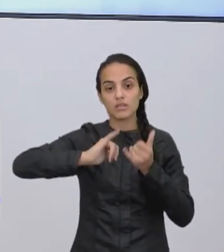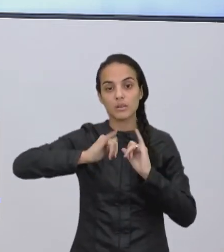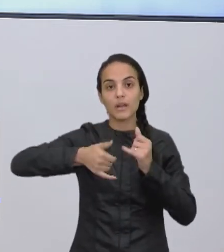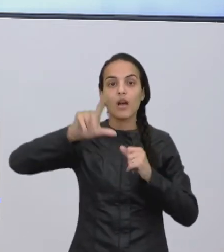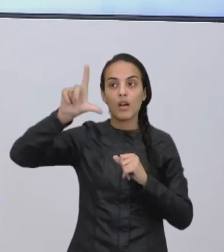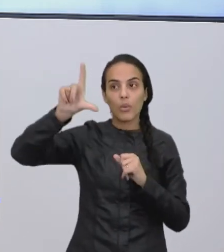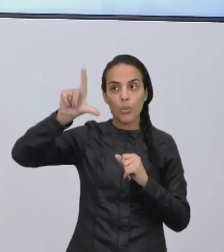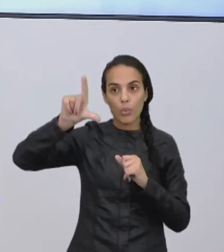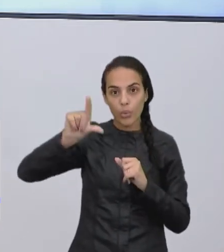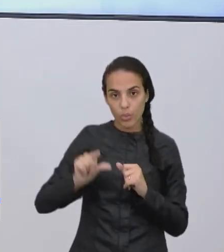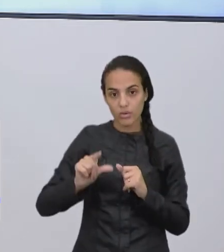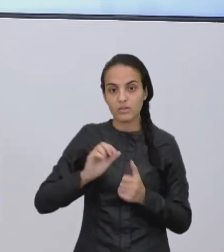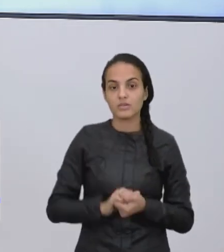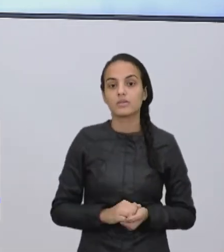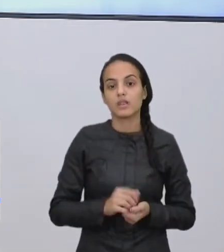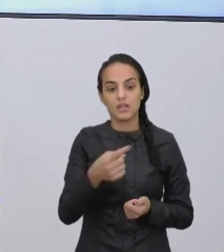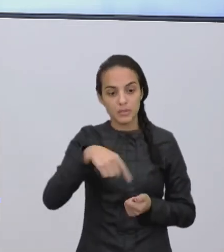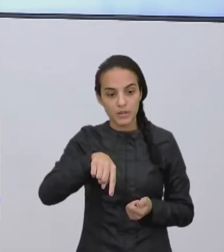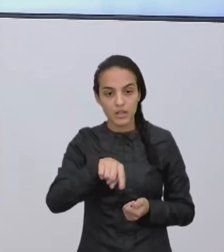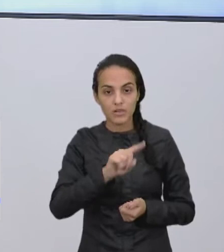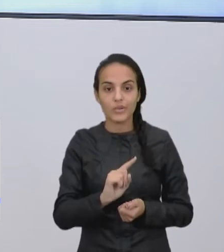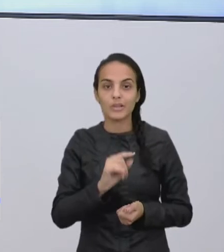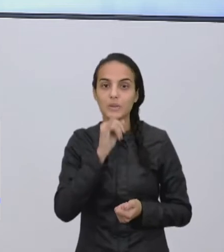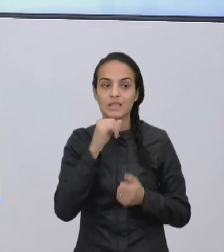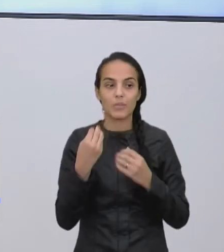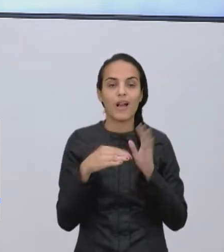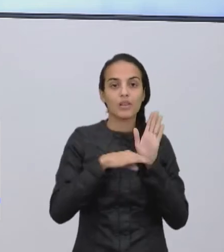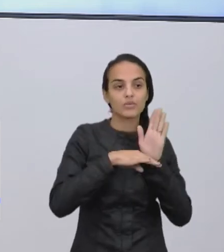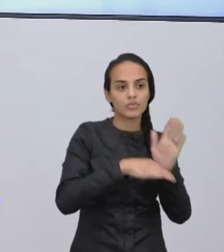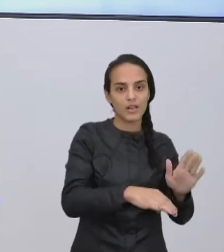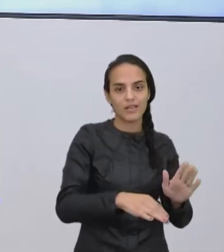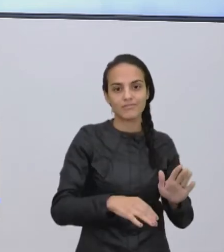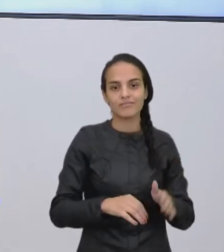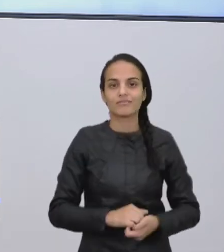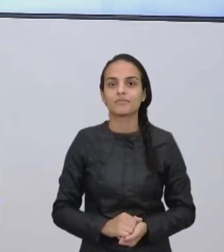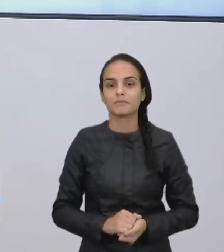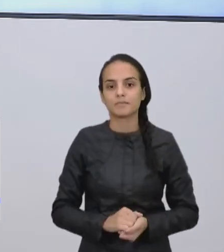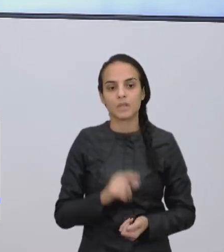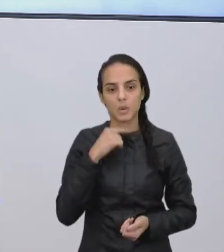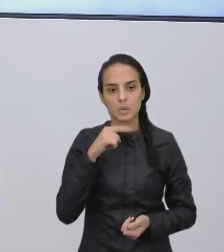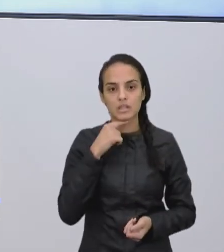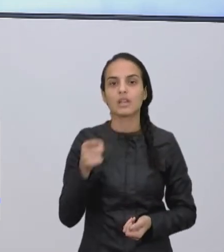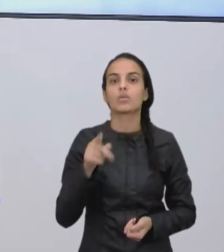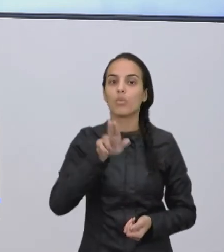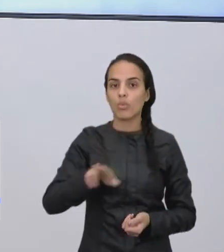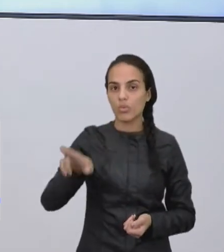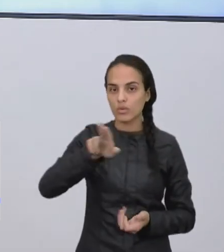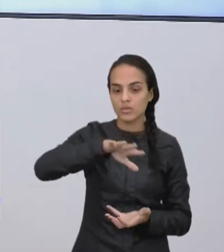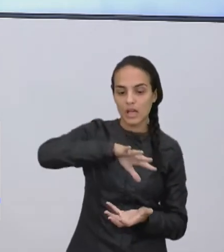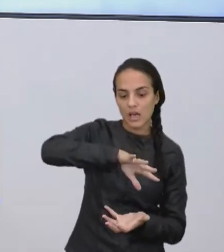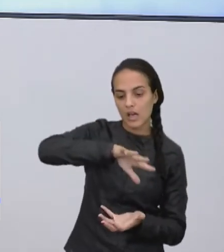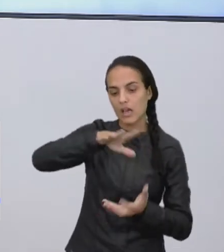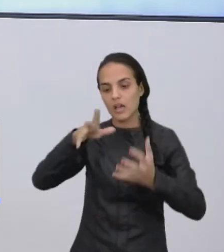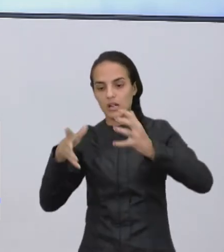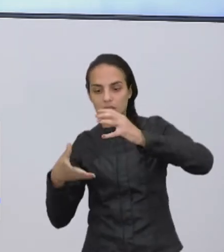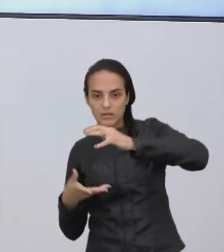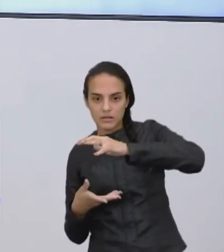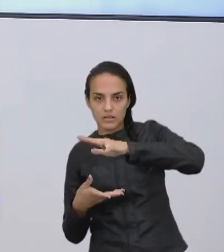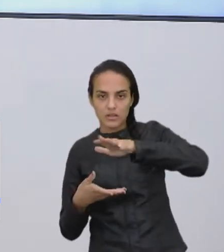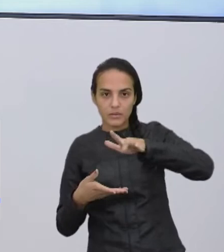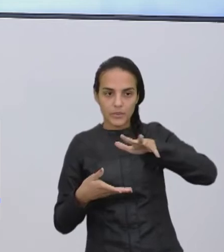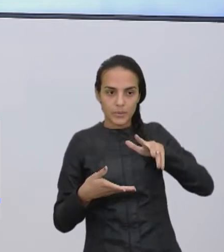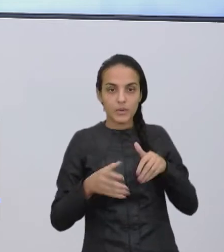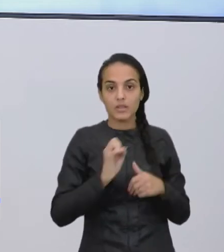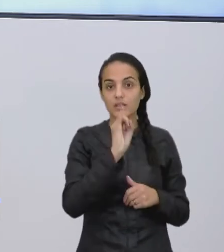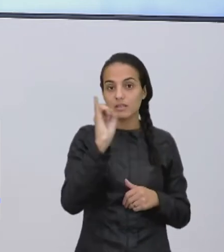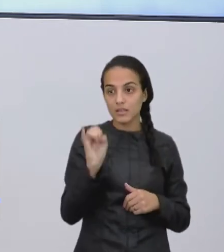reduzir essas emissões, para a gente não contribuir com o aquecimento global. Então, o uso da biomassa, se ela for do